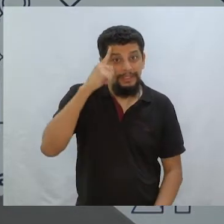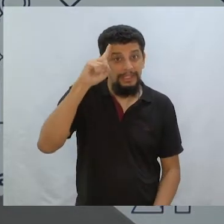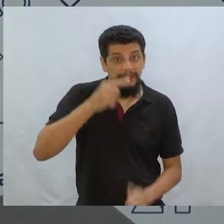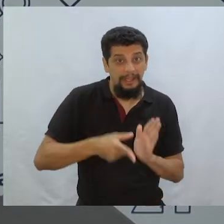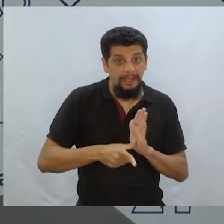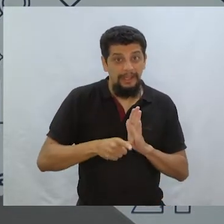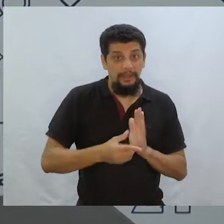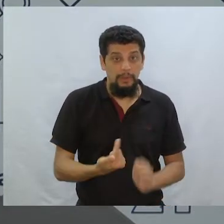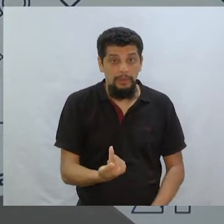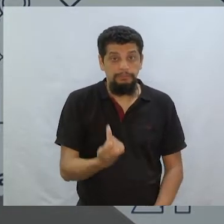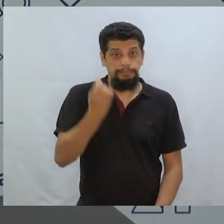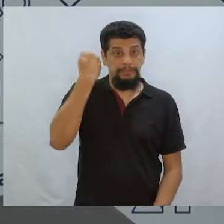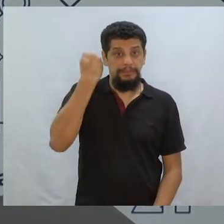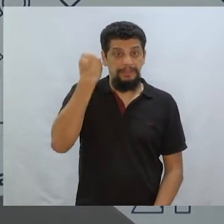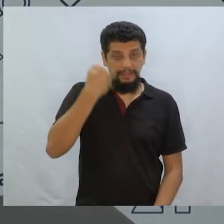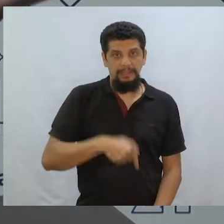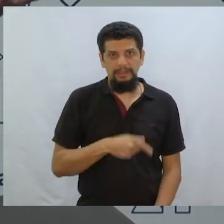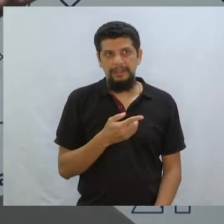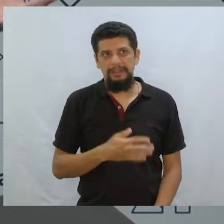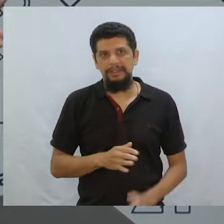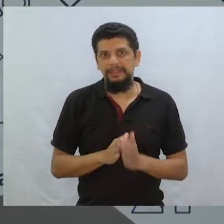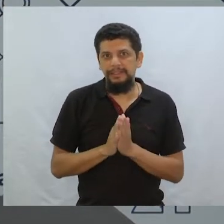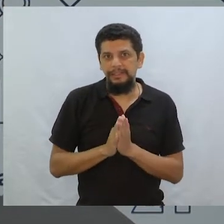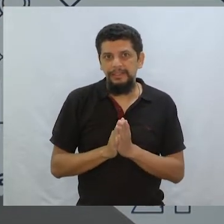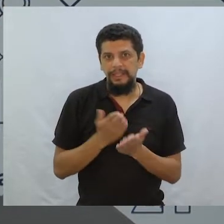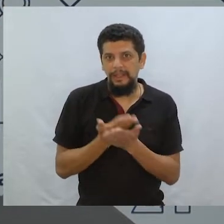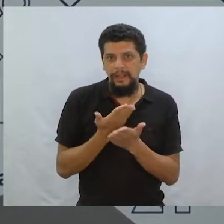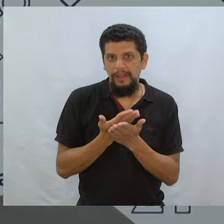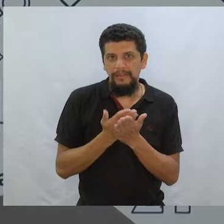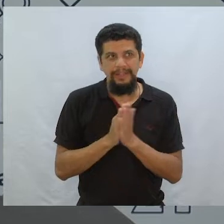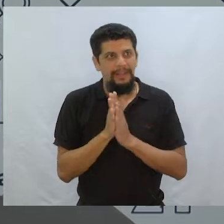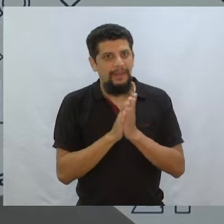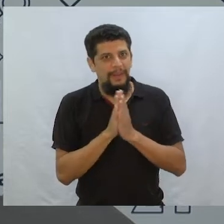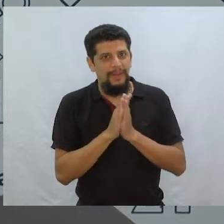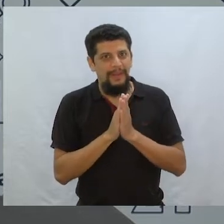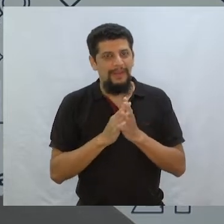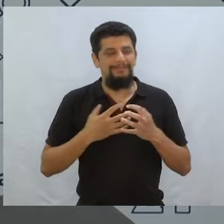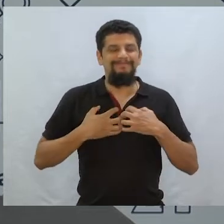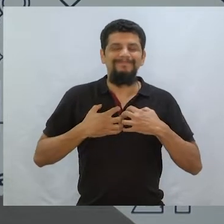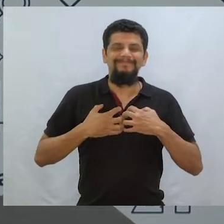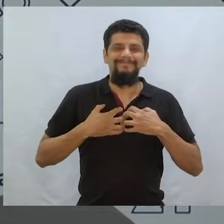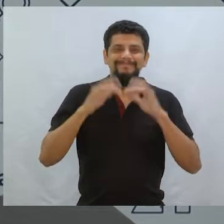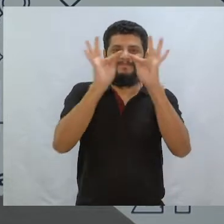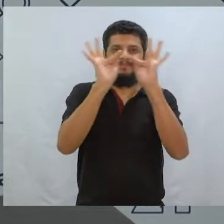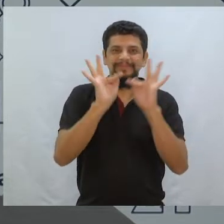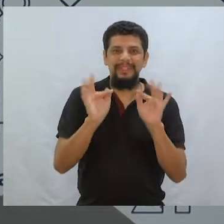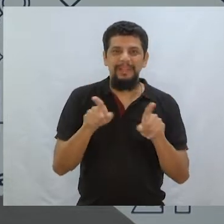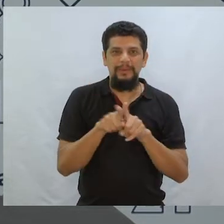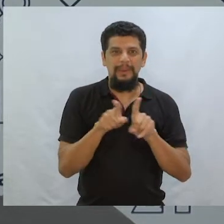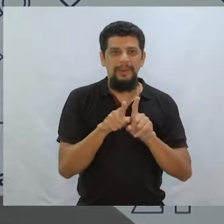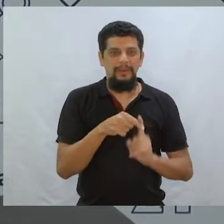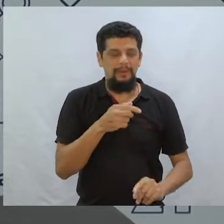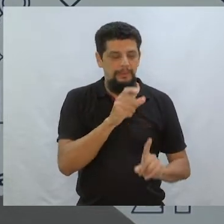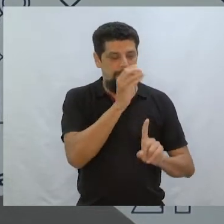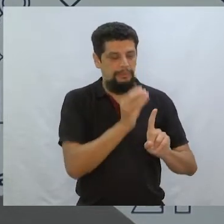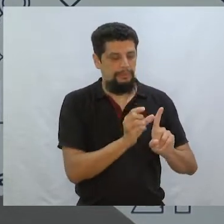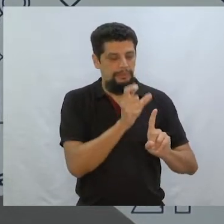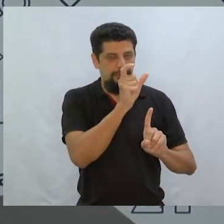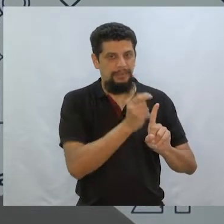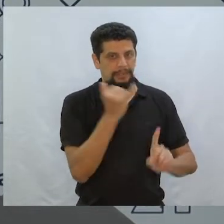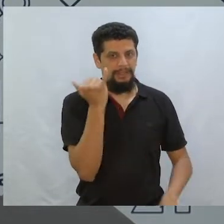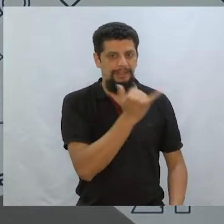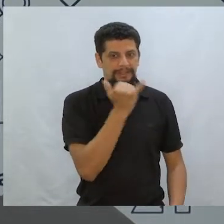dia anterior né o último dia ali das aulas você fica empolgado como o nosso narrador Já está